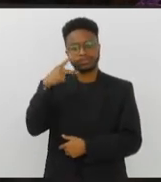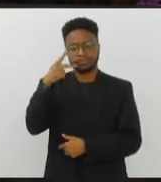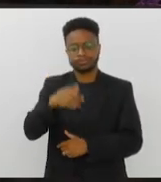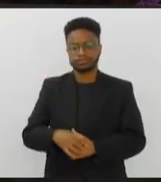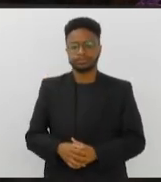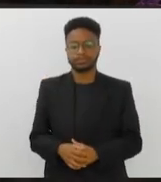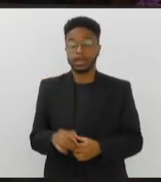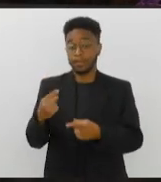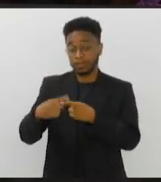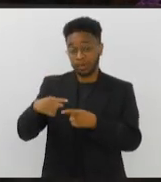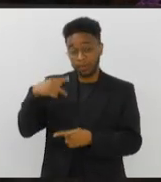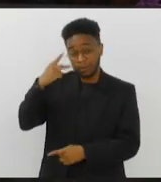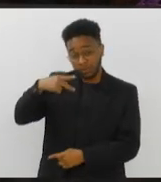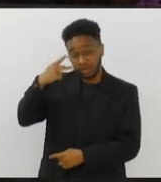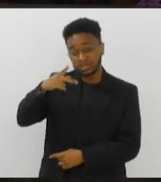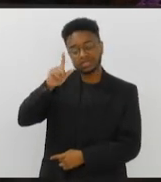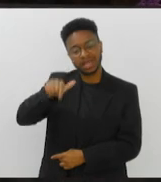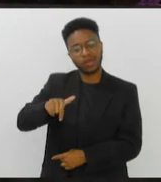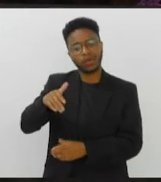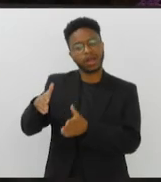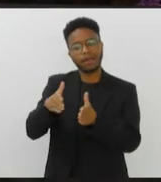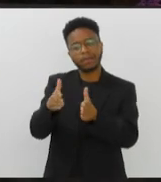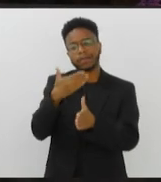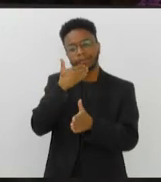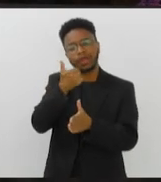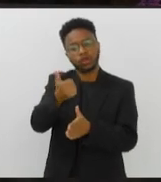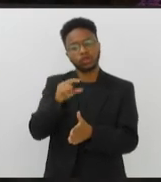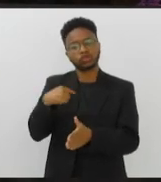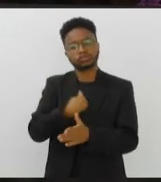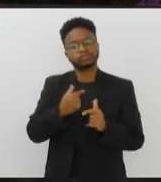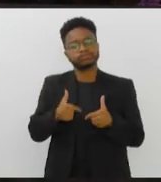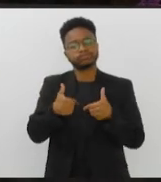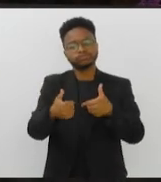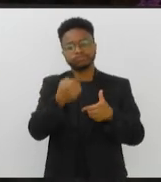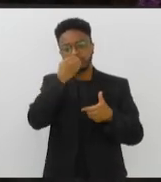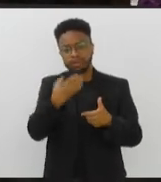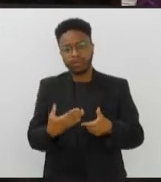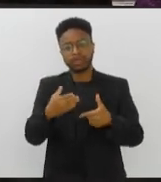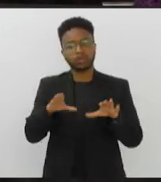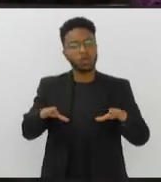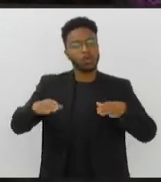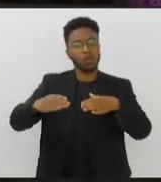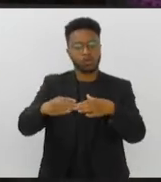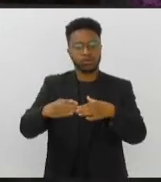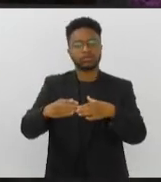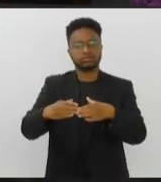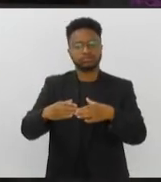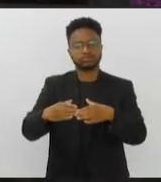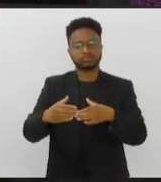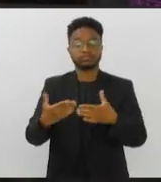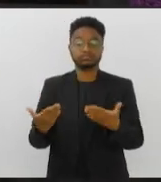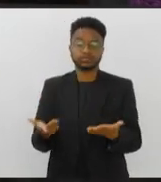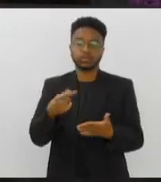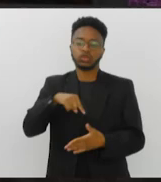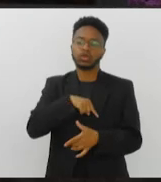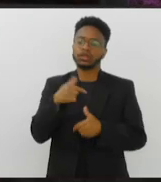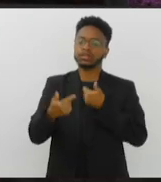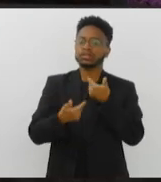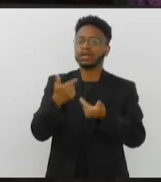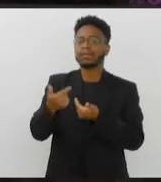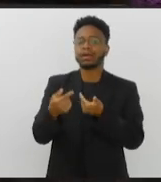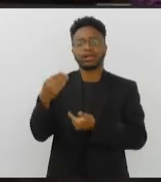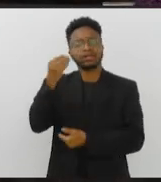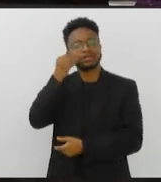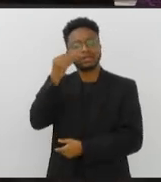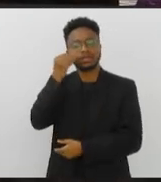a política é o melhor caminho para a gente fazer o bem de forma coletiva. E a gente trabalha para resgatar essa